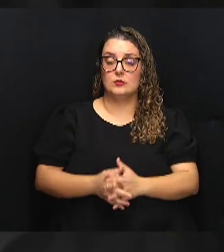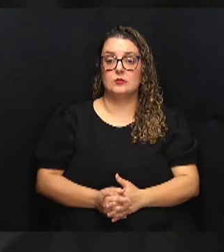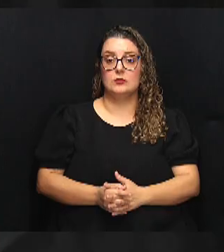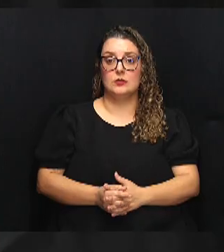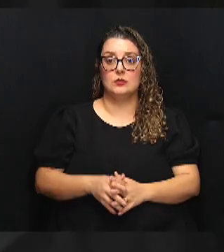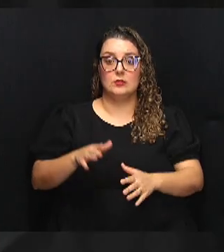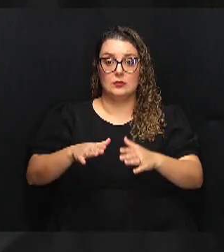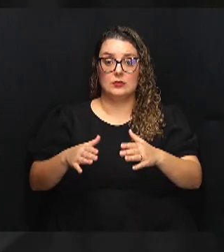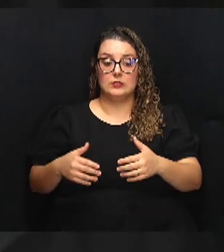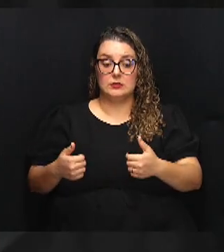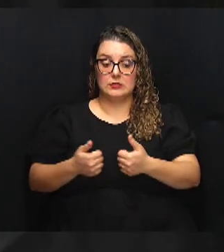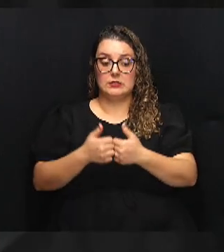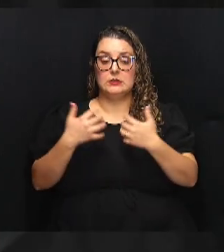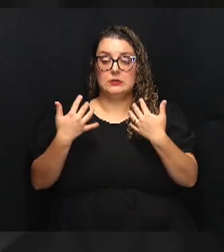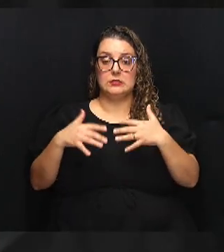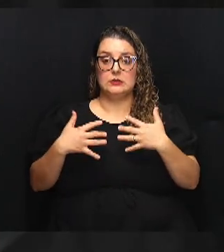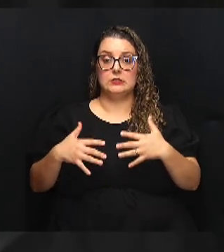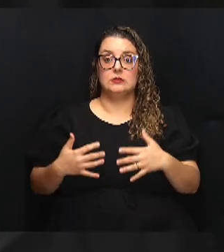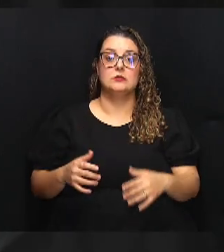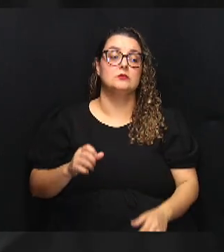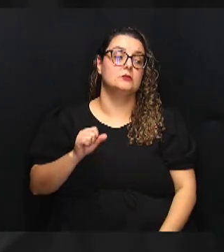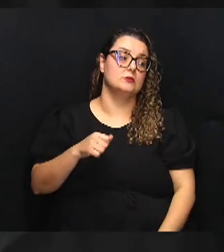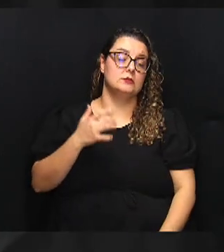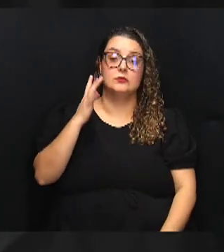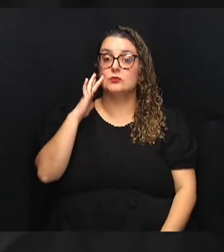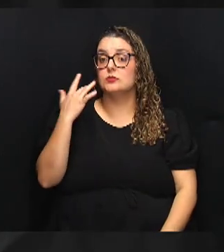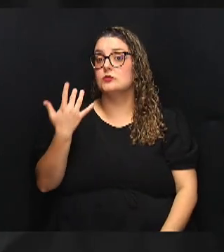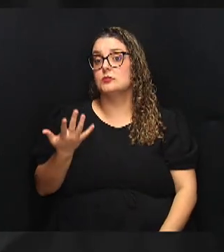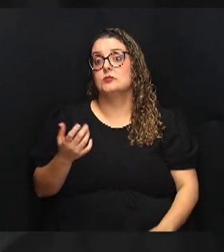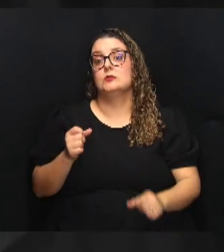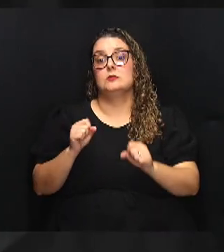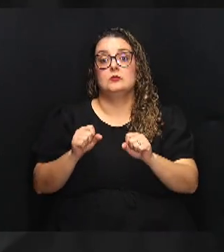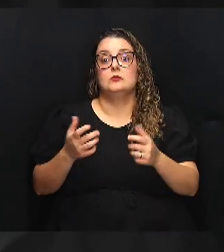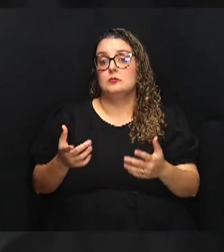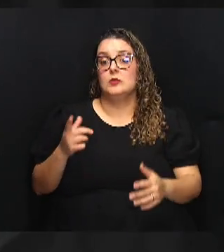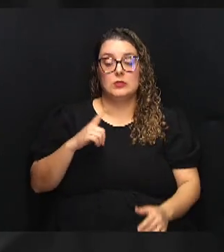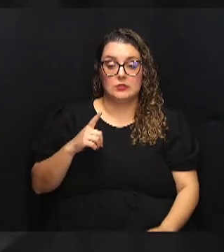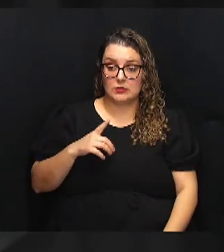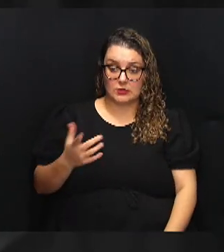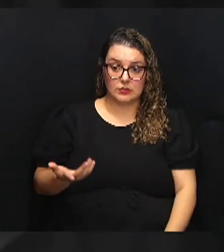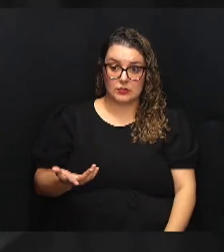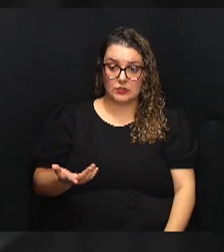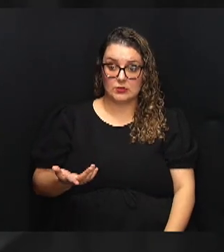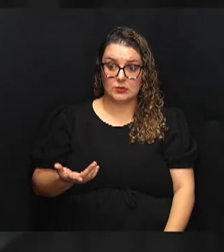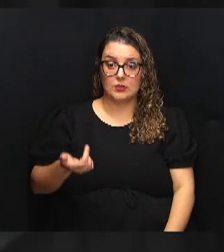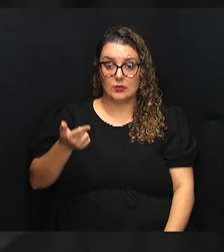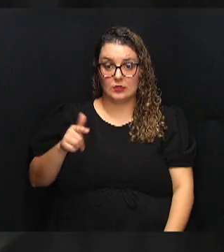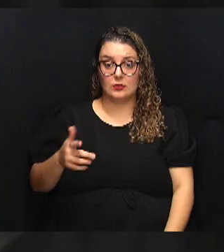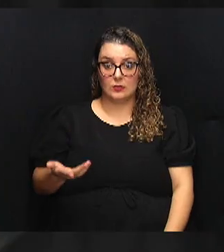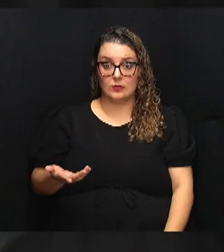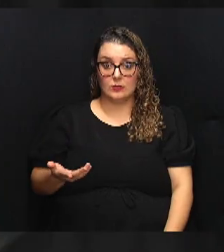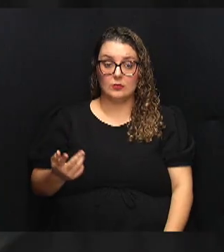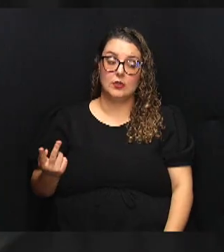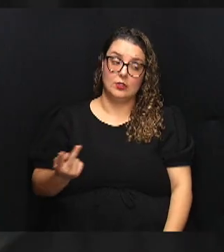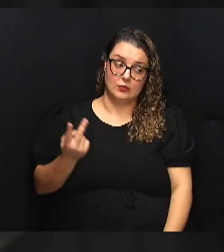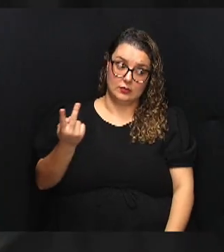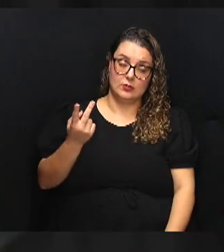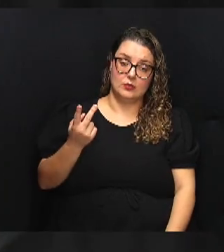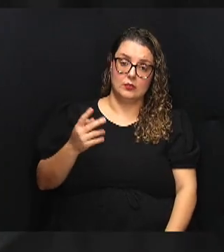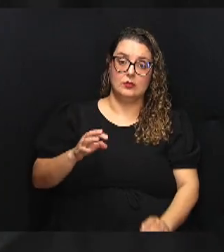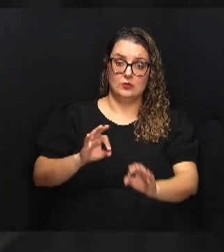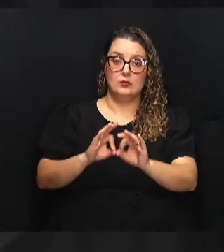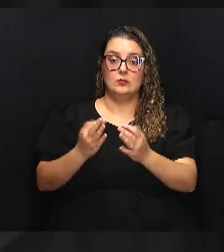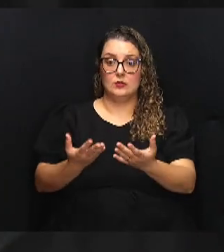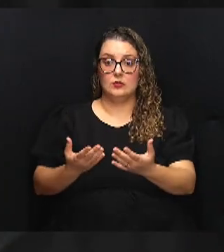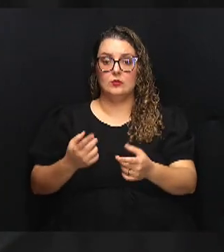vezes choca, né, as crianças, muitas vezes elas nem sabem que possa existir. E mais uma vez, valorizando a família, né?